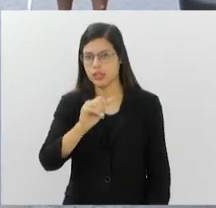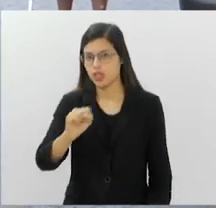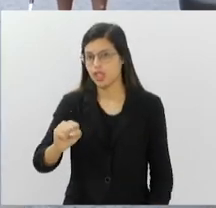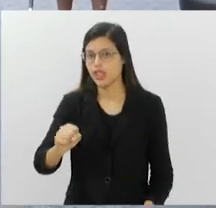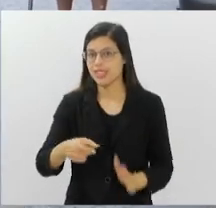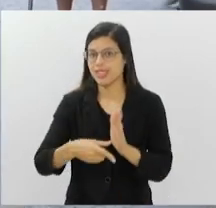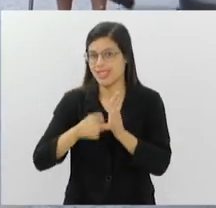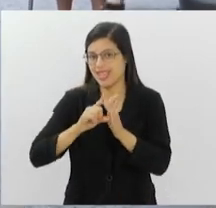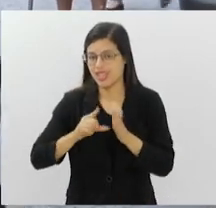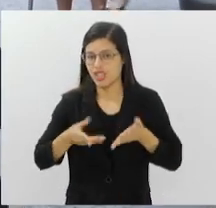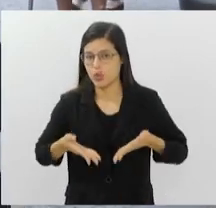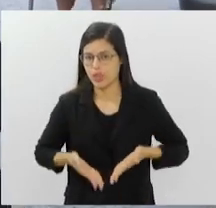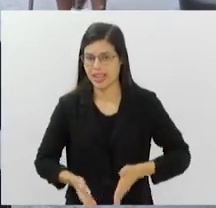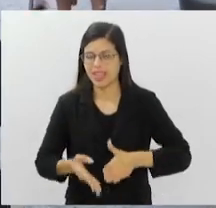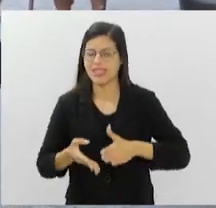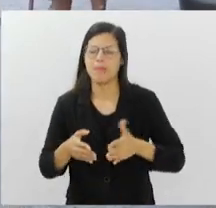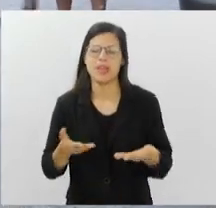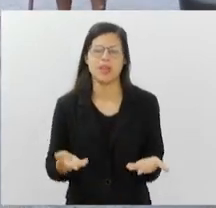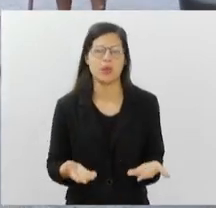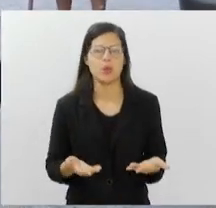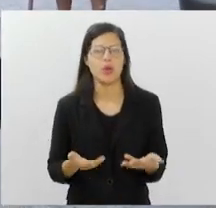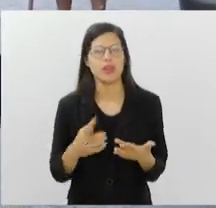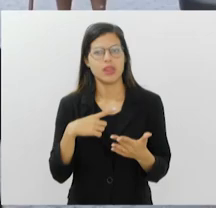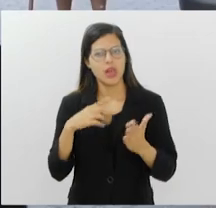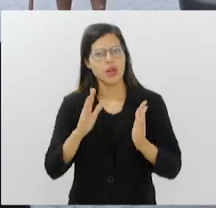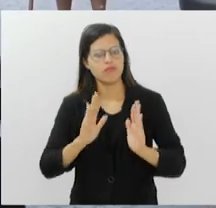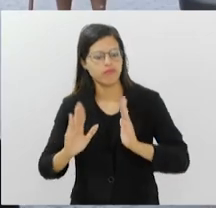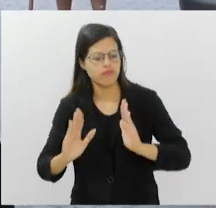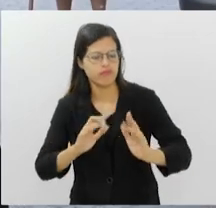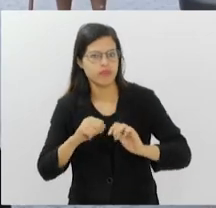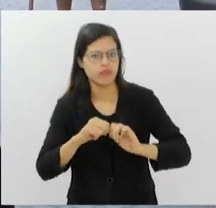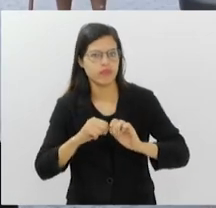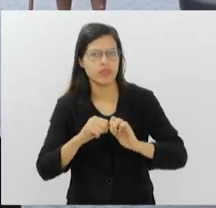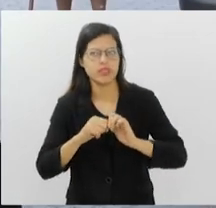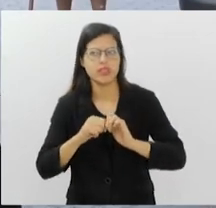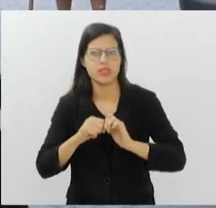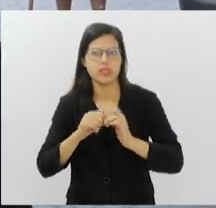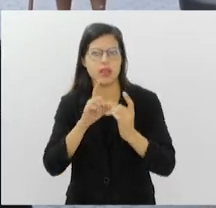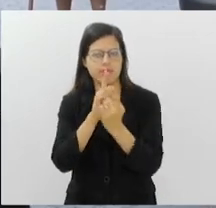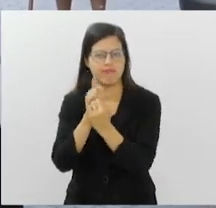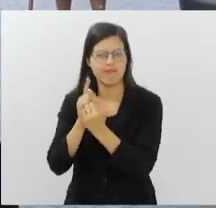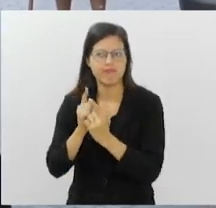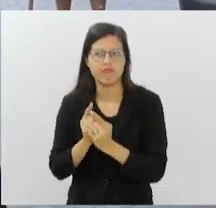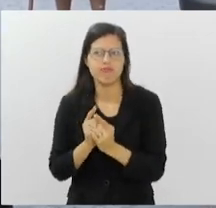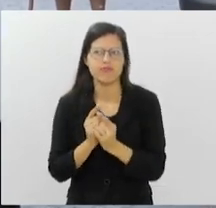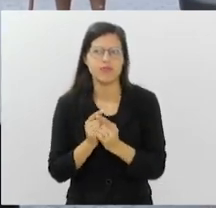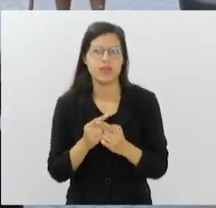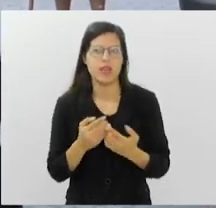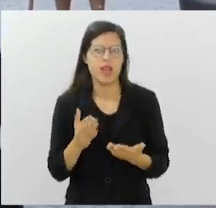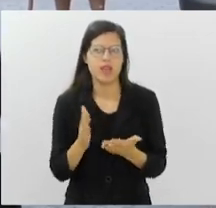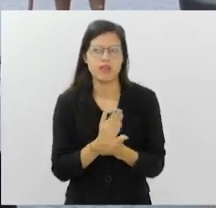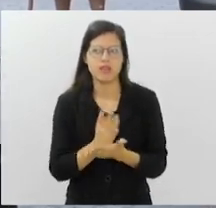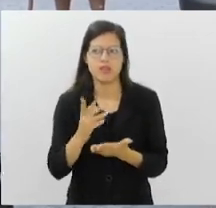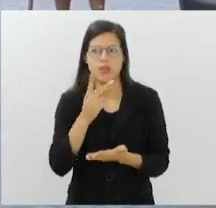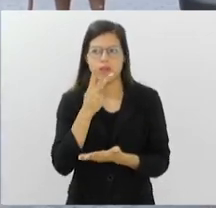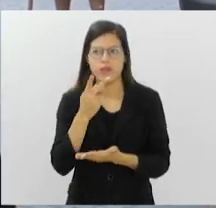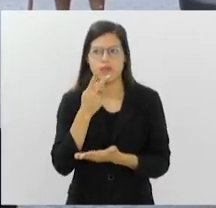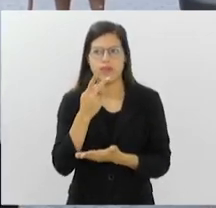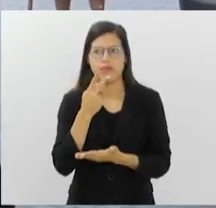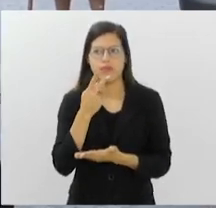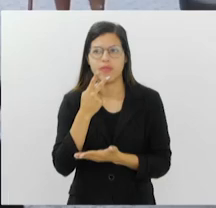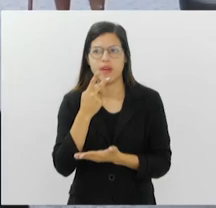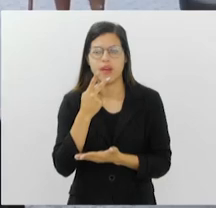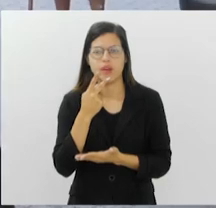temos um tempo para fazer o diagnóstico com um bom pré-natal. Às vezes eu falo assim, meio